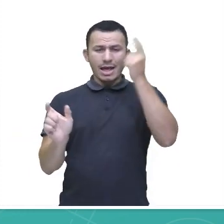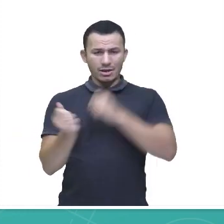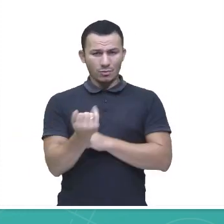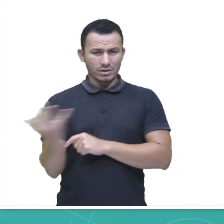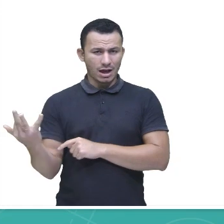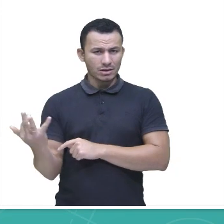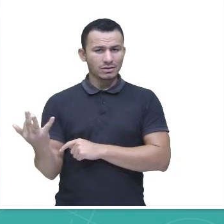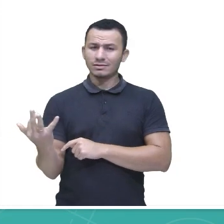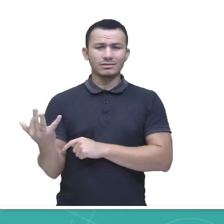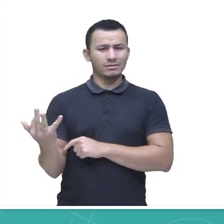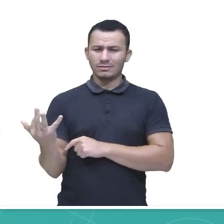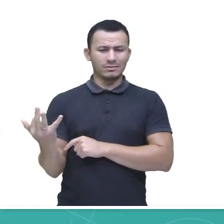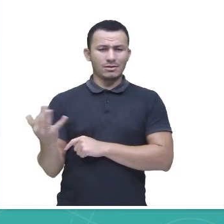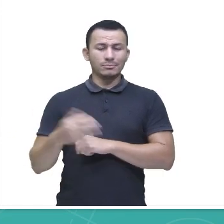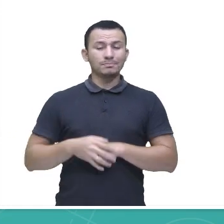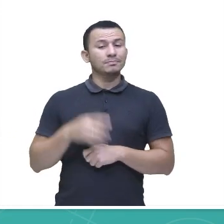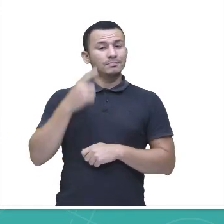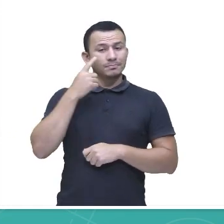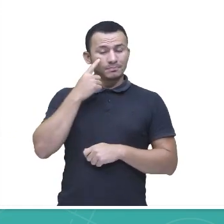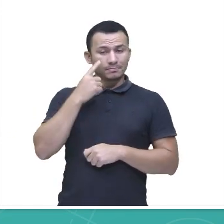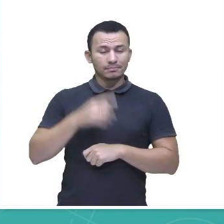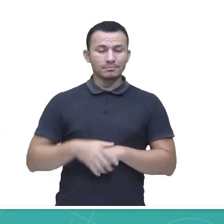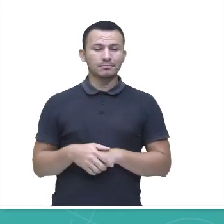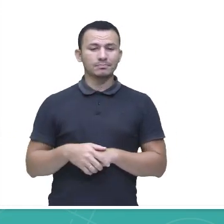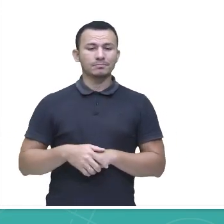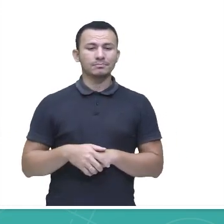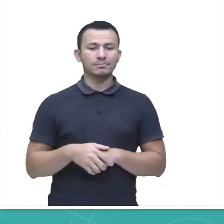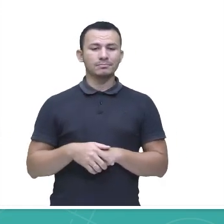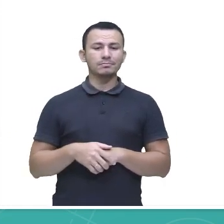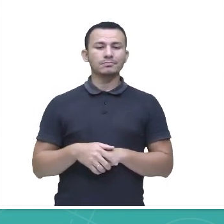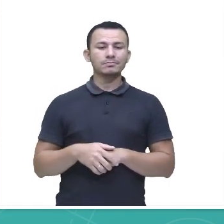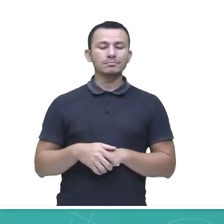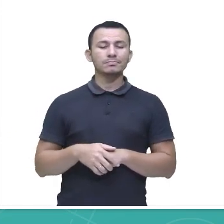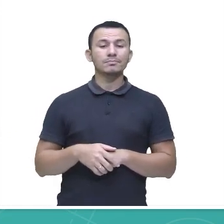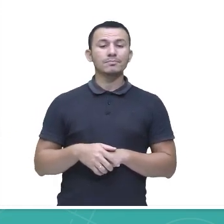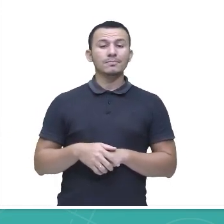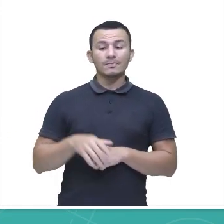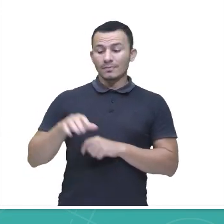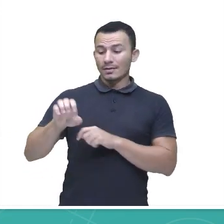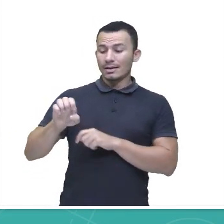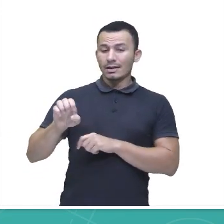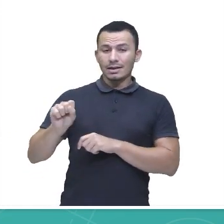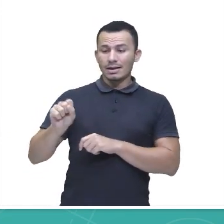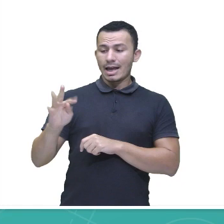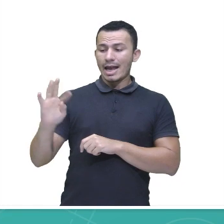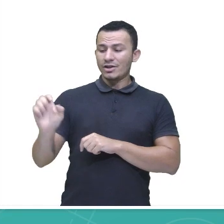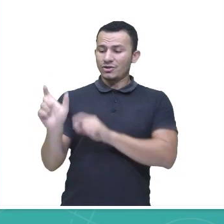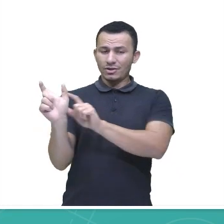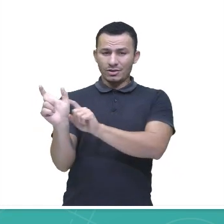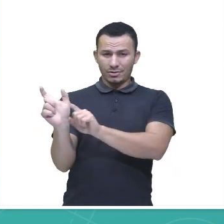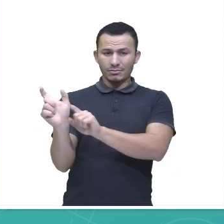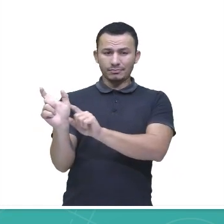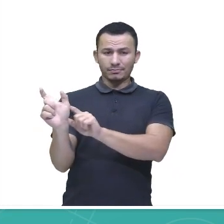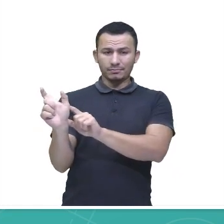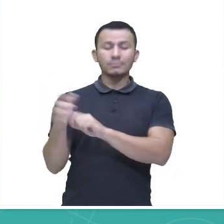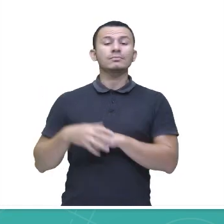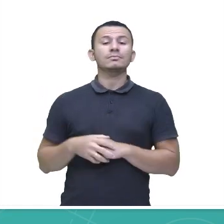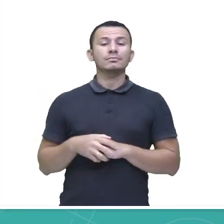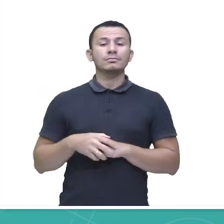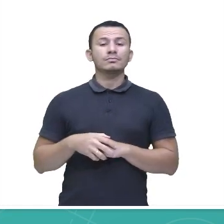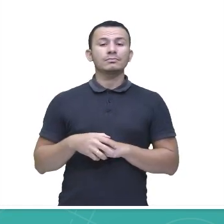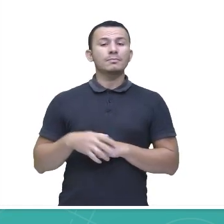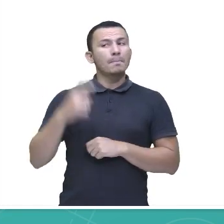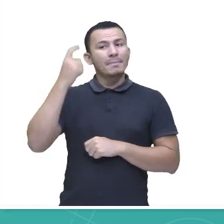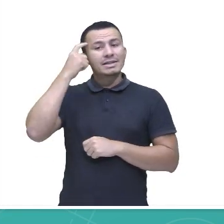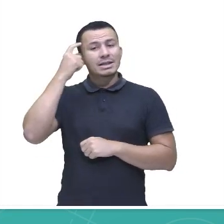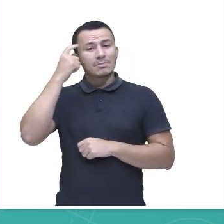quantidade? Não, gente, analisando. Este pensamento, o pensamento é substantivo, assim como o motorista, né? E